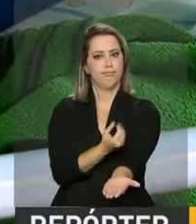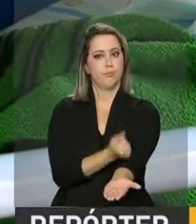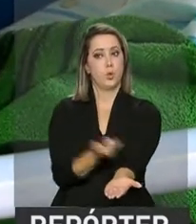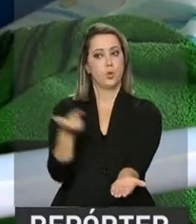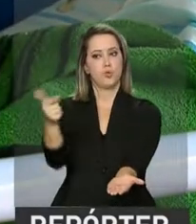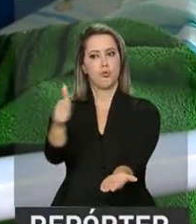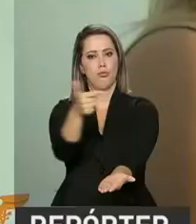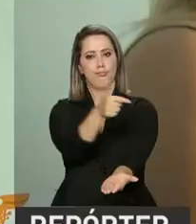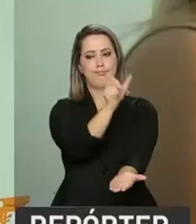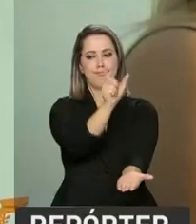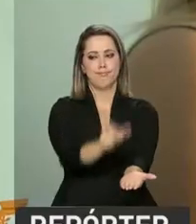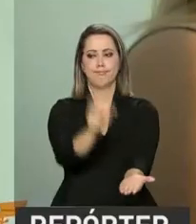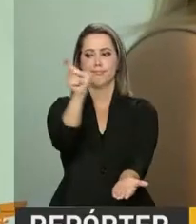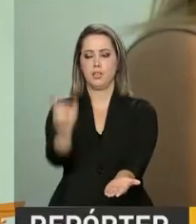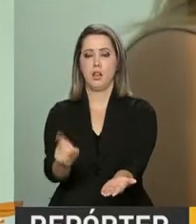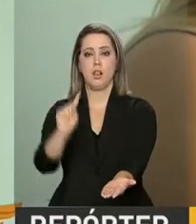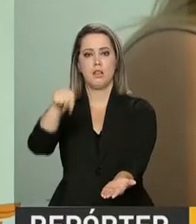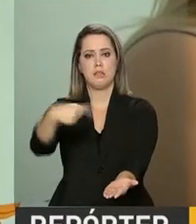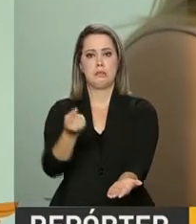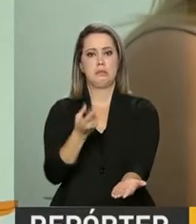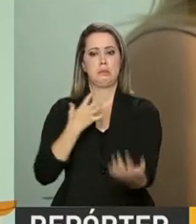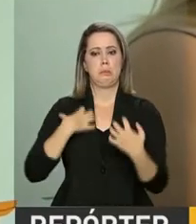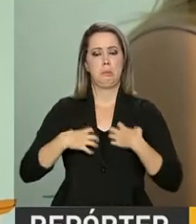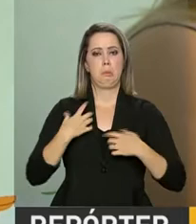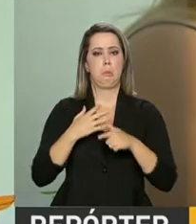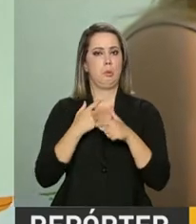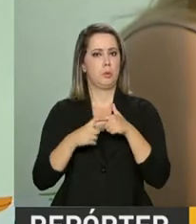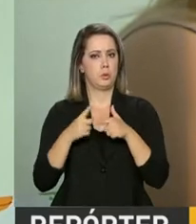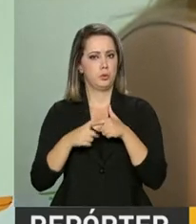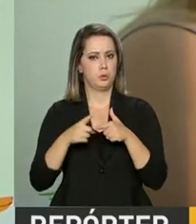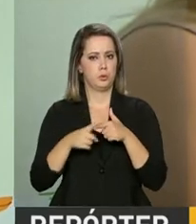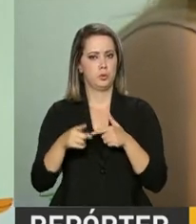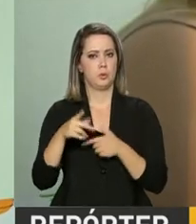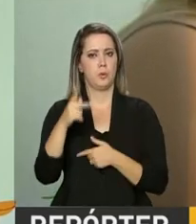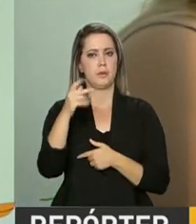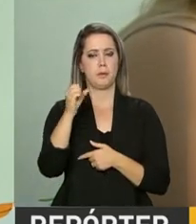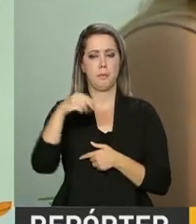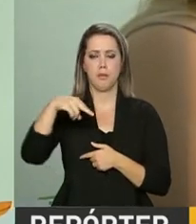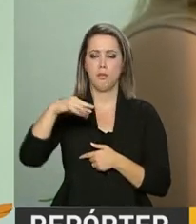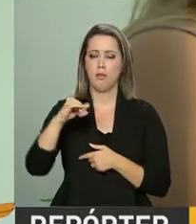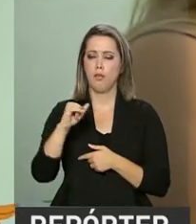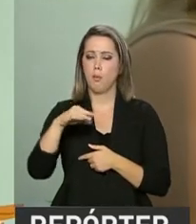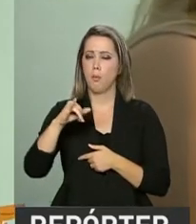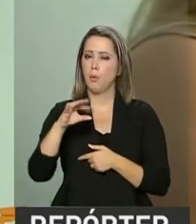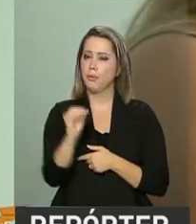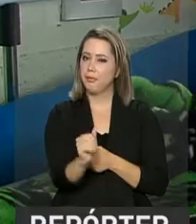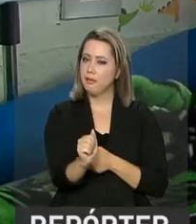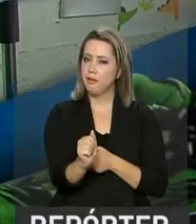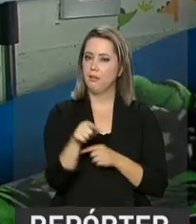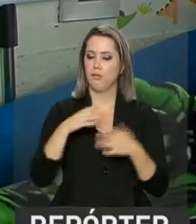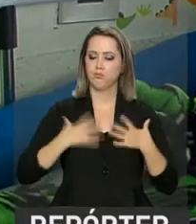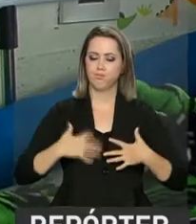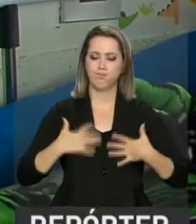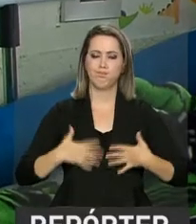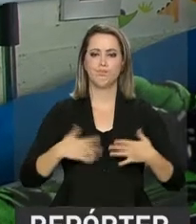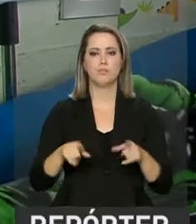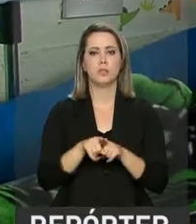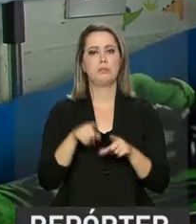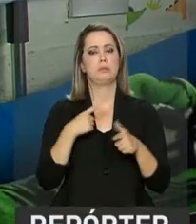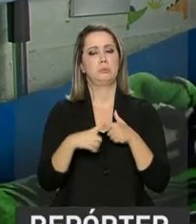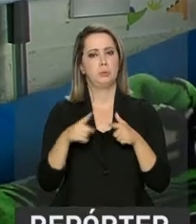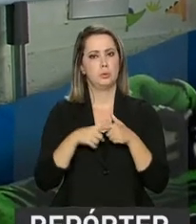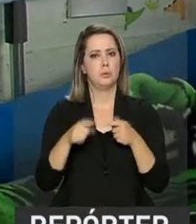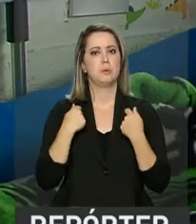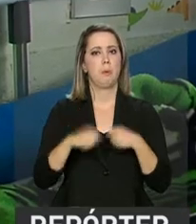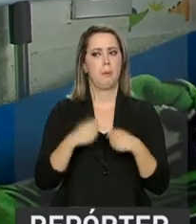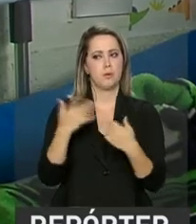outras pessoas depois de uma pneumonia grave o menino de 8 anos teve complicações e precisou de uma série